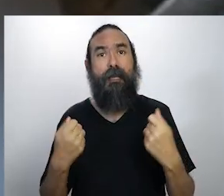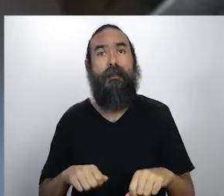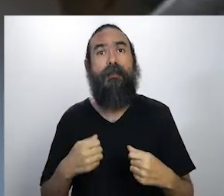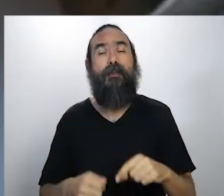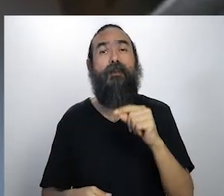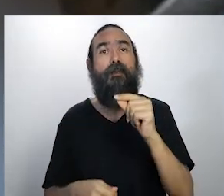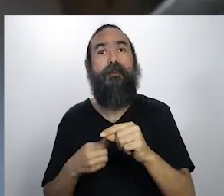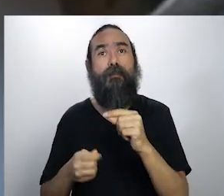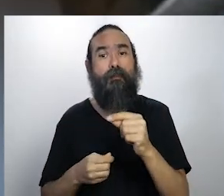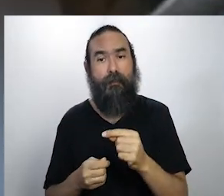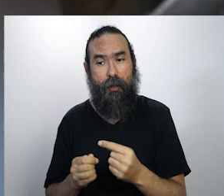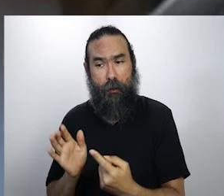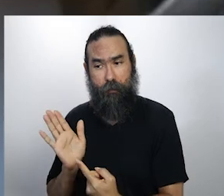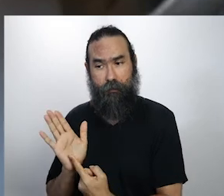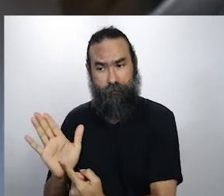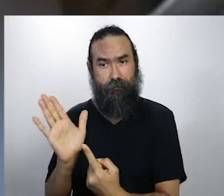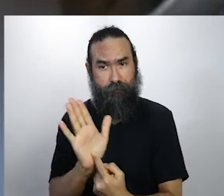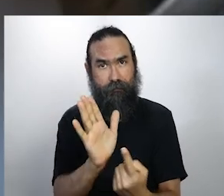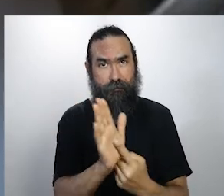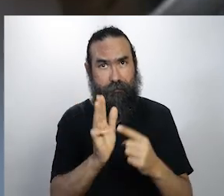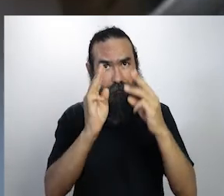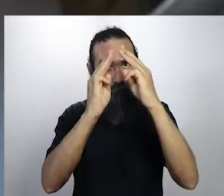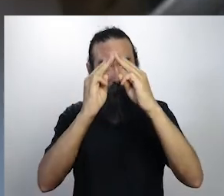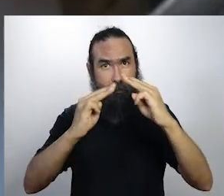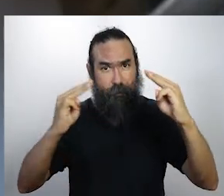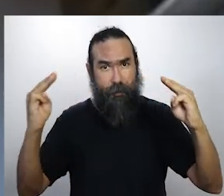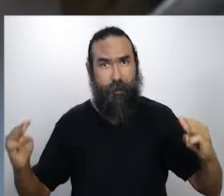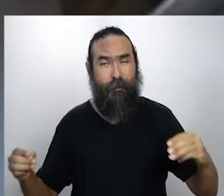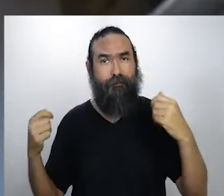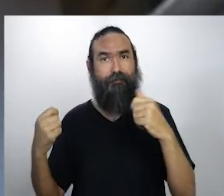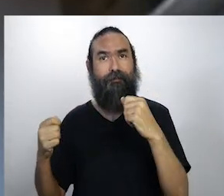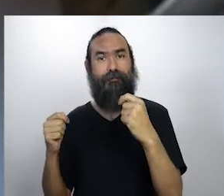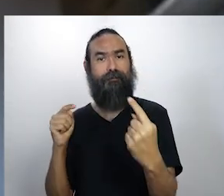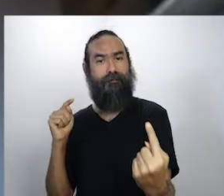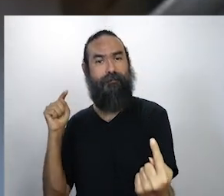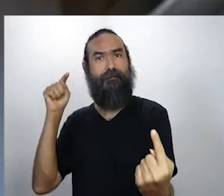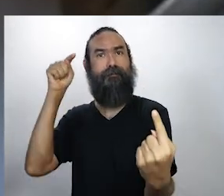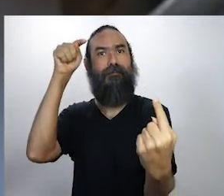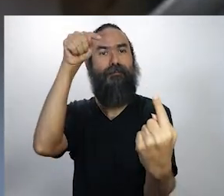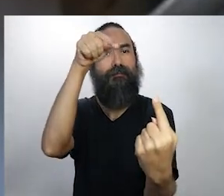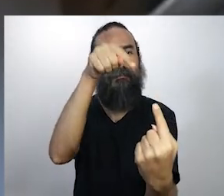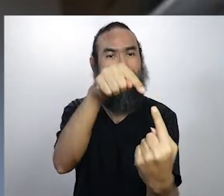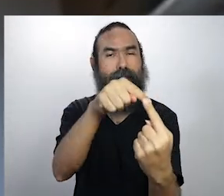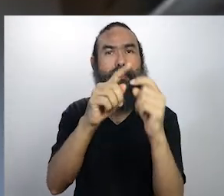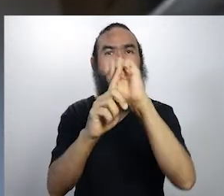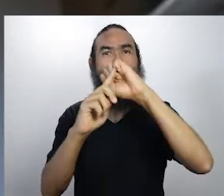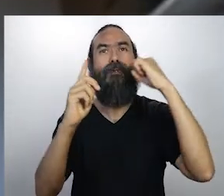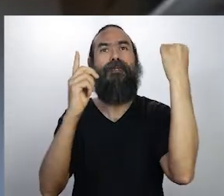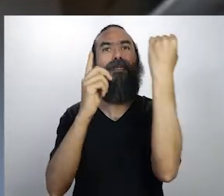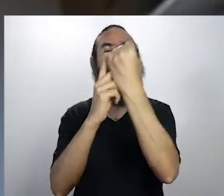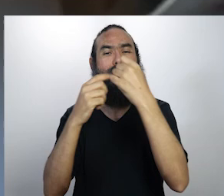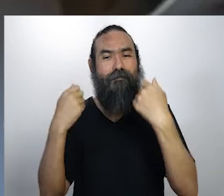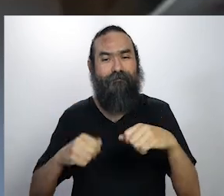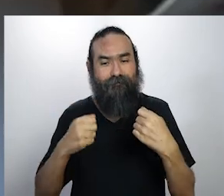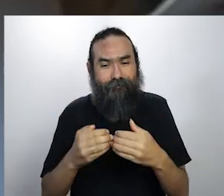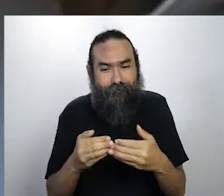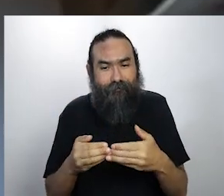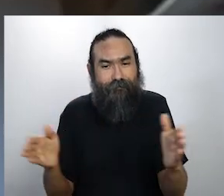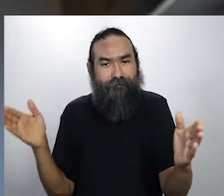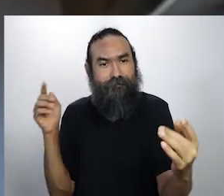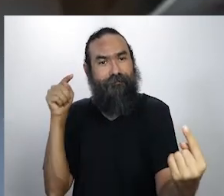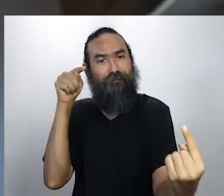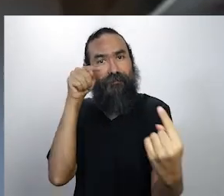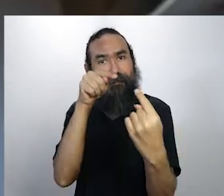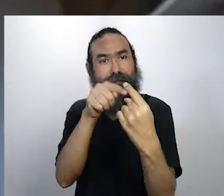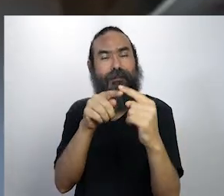precisam necessariamente estar em diálogo e serem desestabilizadas, então os canais de escuta precisam estar abertos para